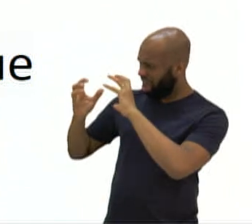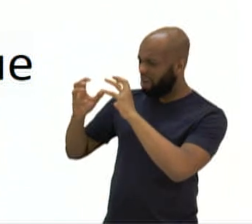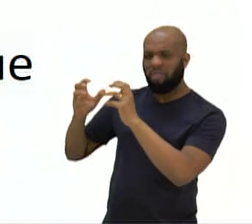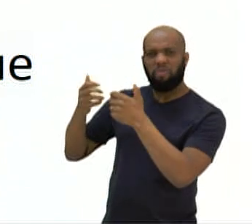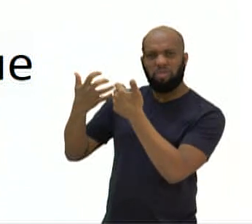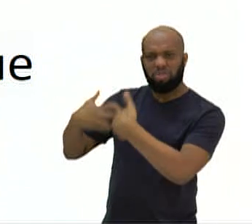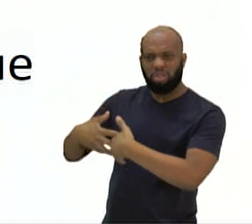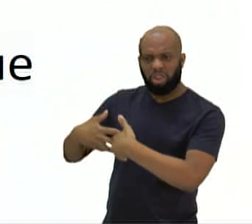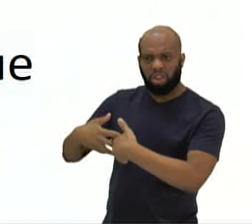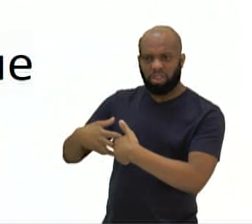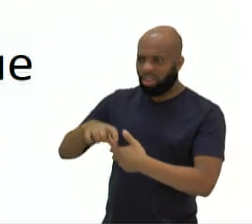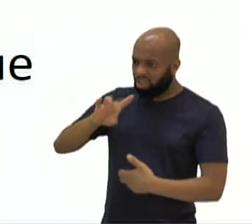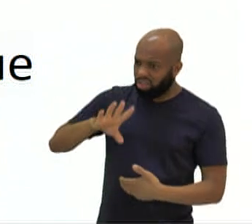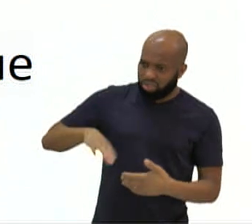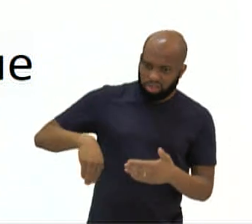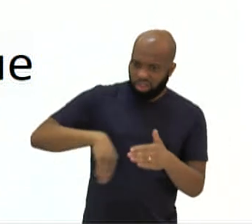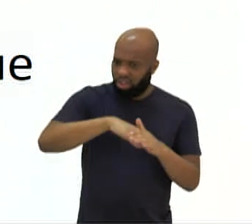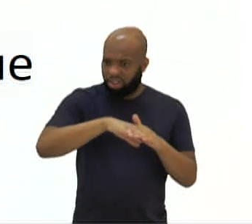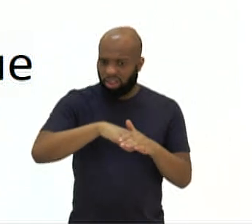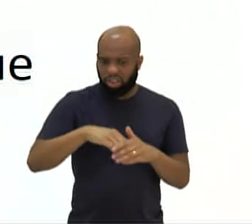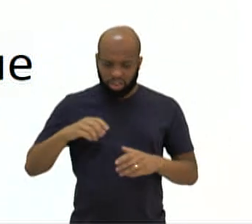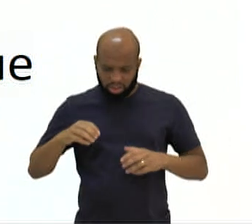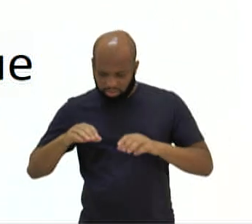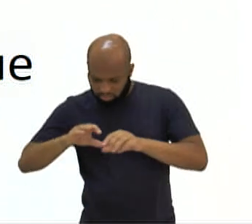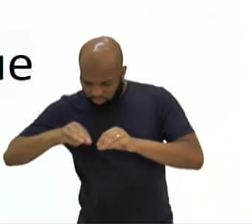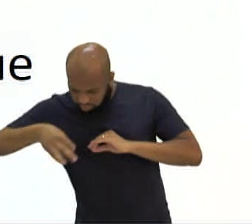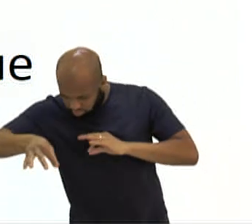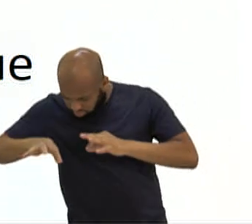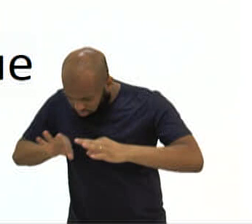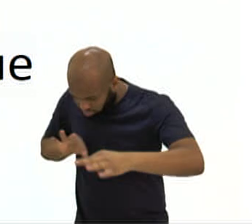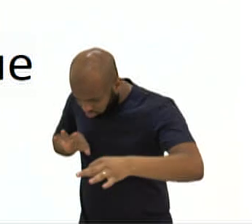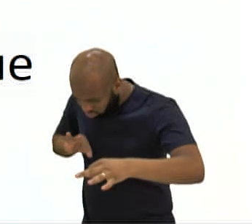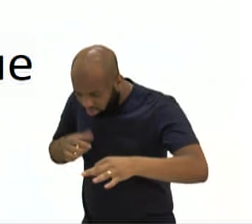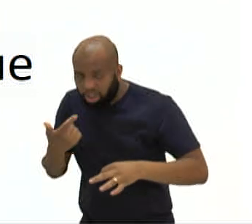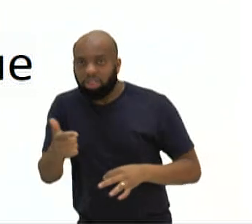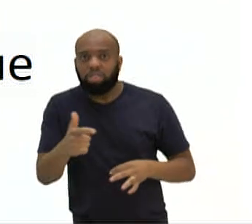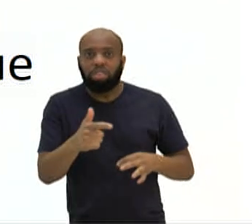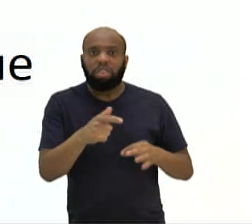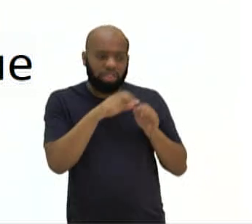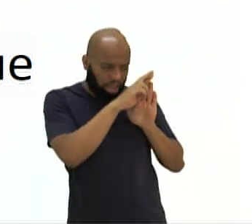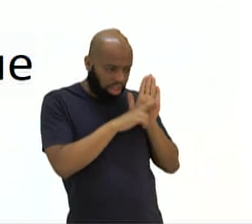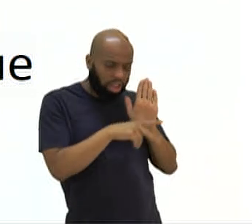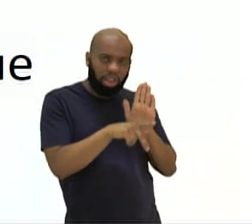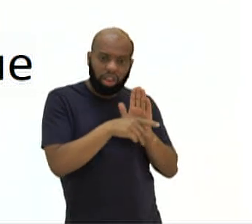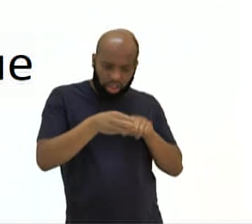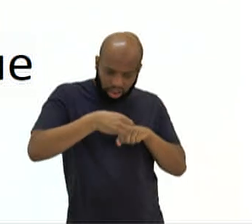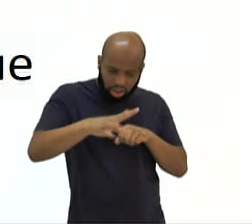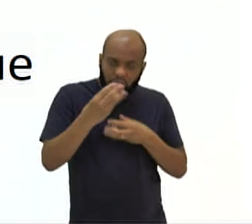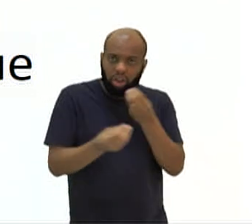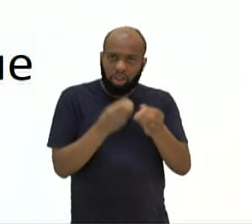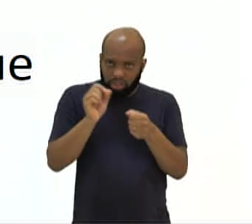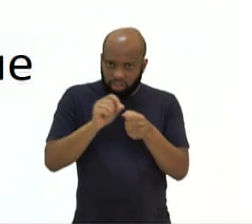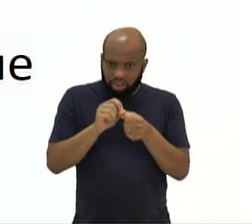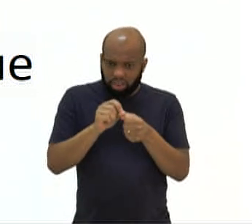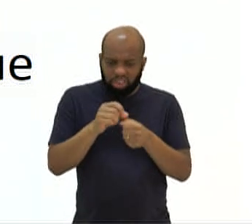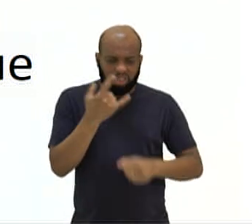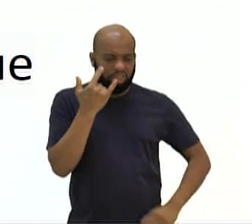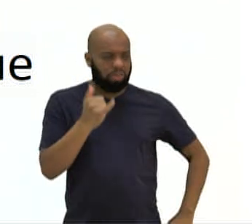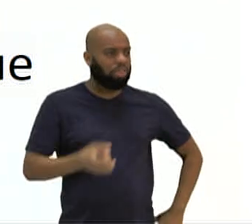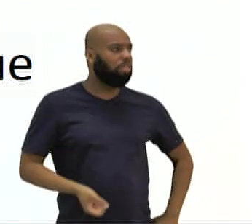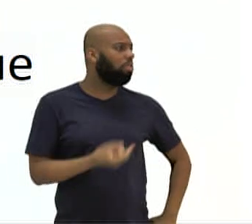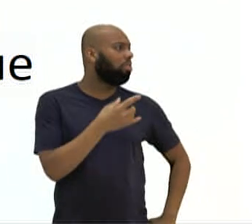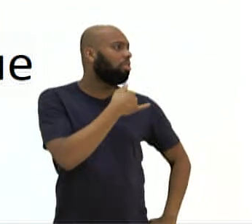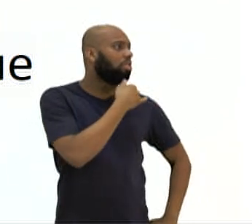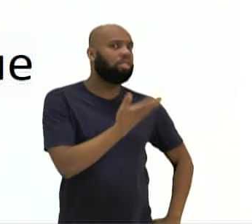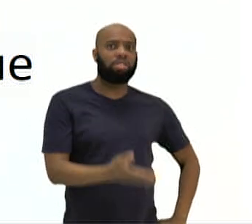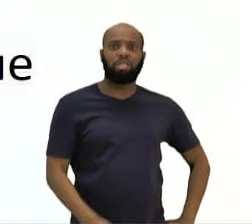O garoto procurou dentro do papel de embrulho. Não tem manual de instrução? O pai começou a desanimar e